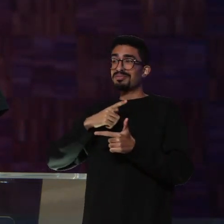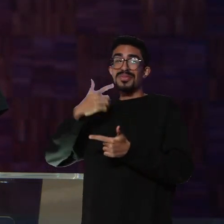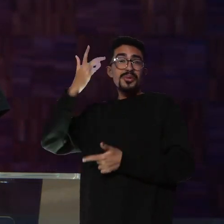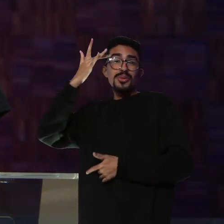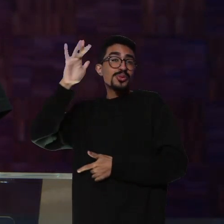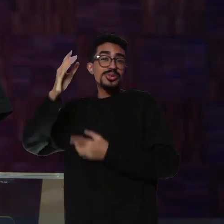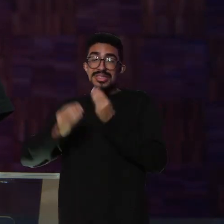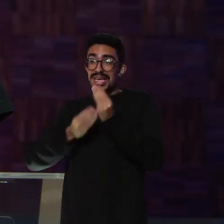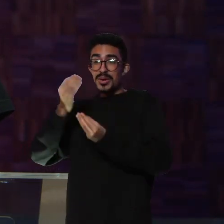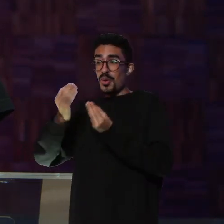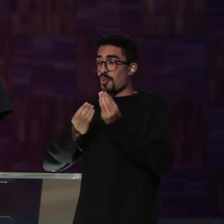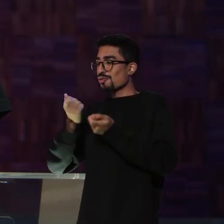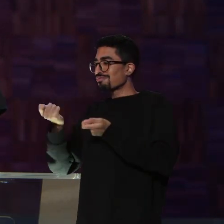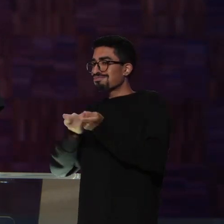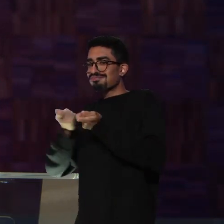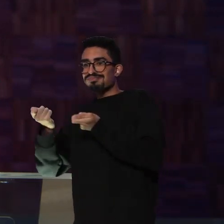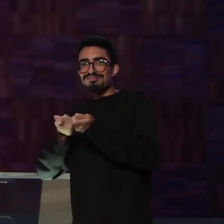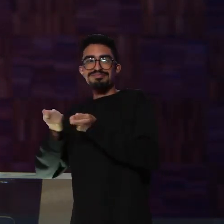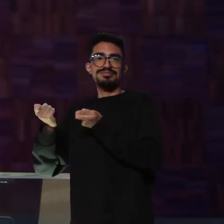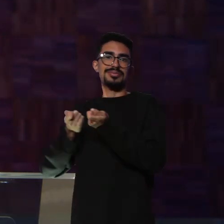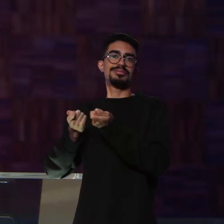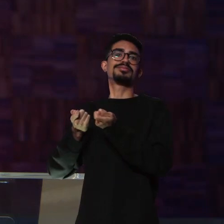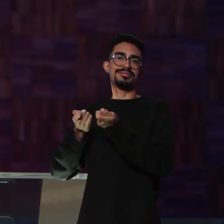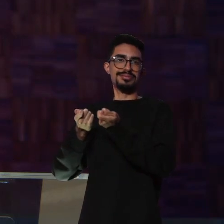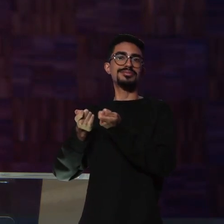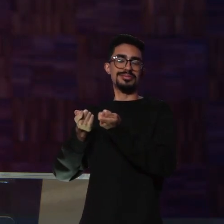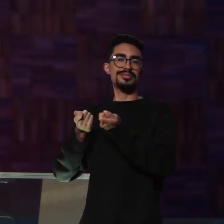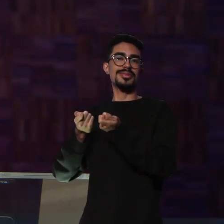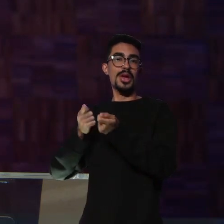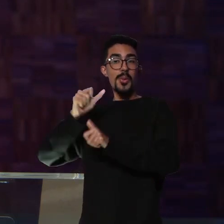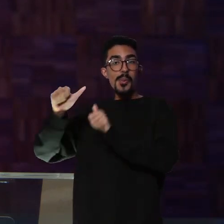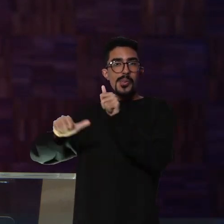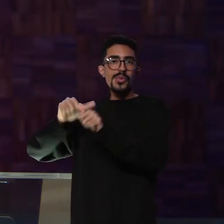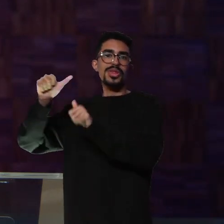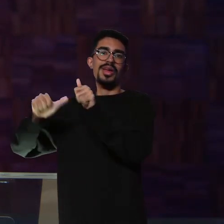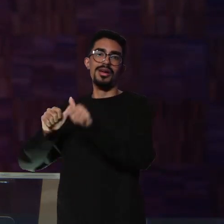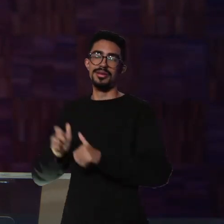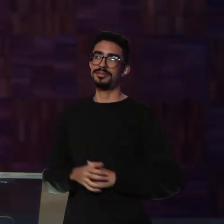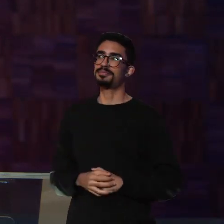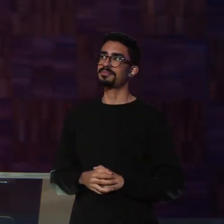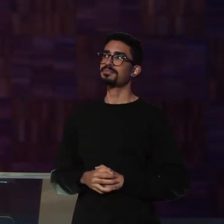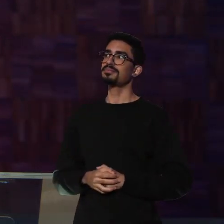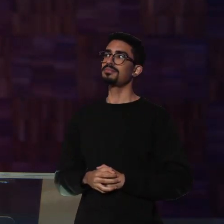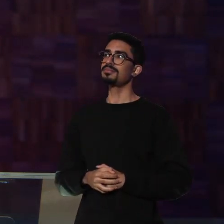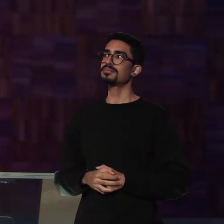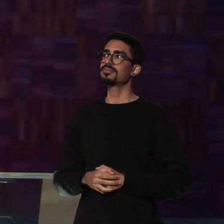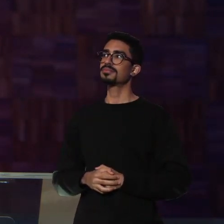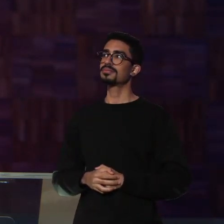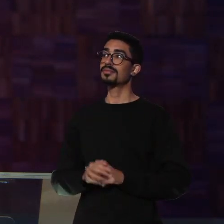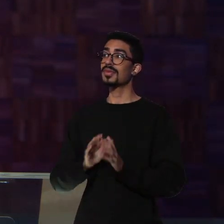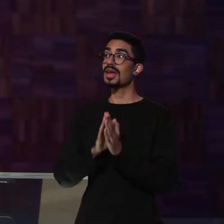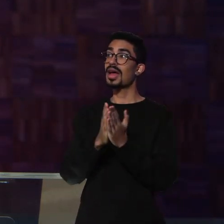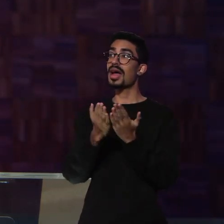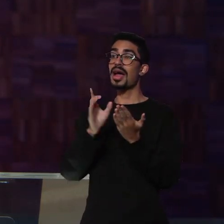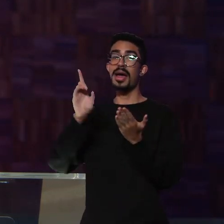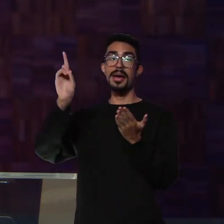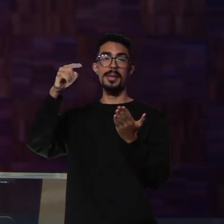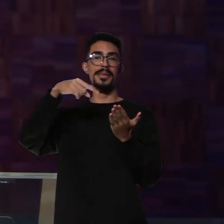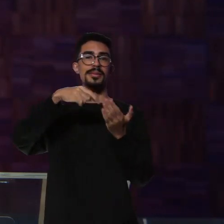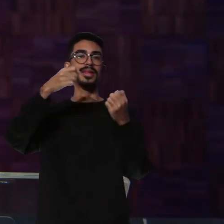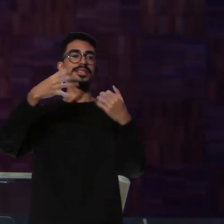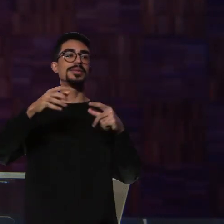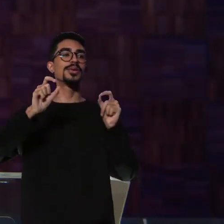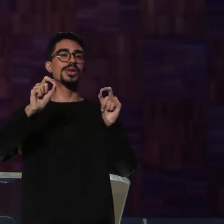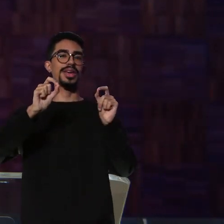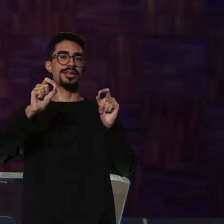Em outras versões do texto, vai aparecer como talvez na tua Bíblia aí: não tenha medo de sofrer.